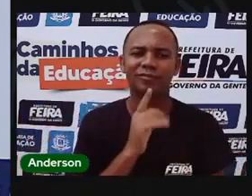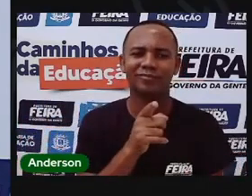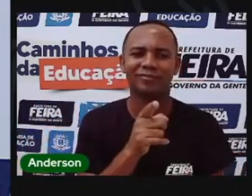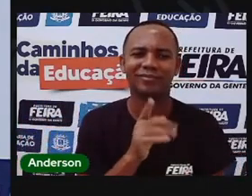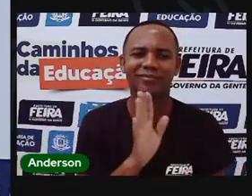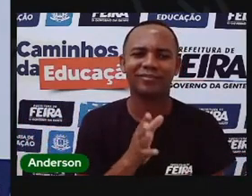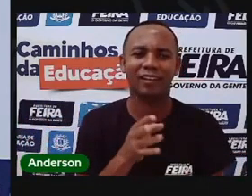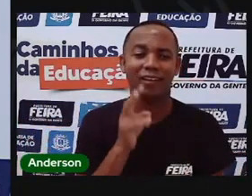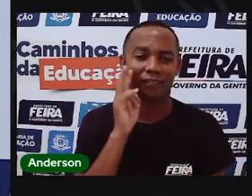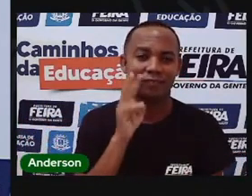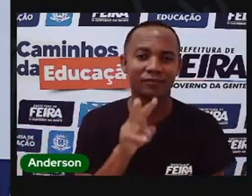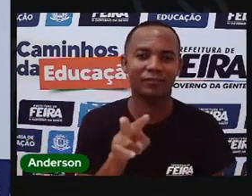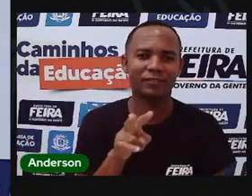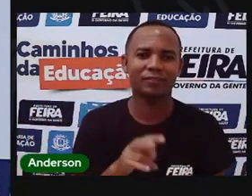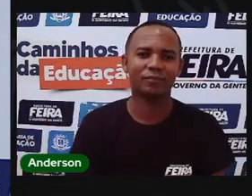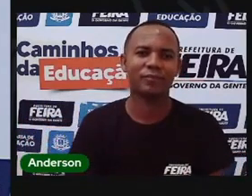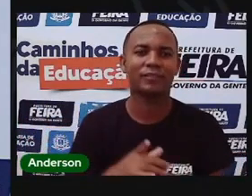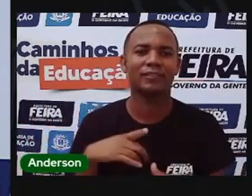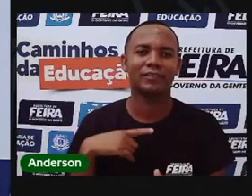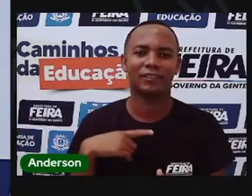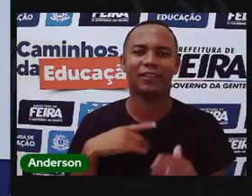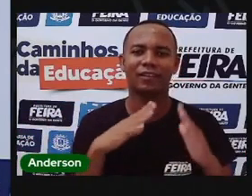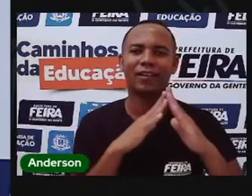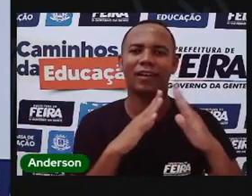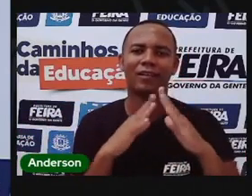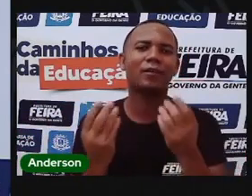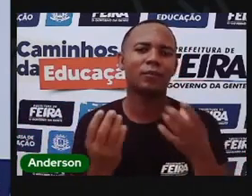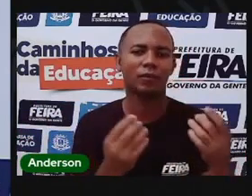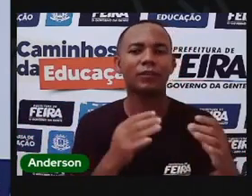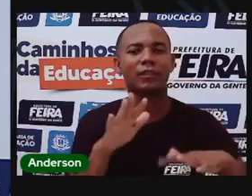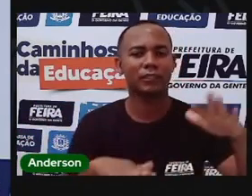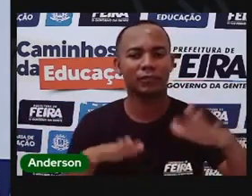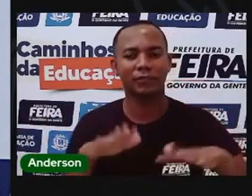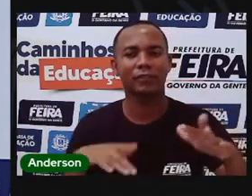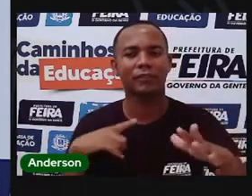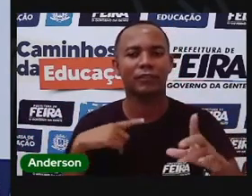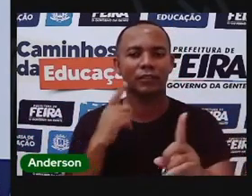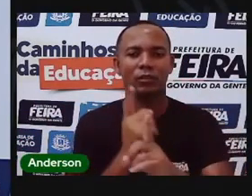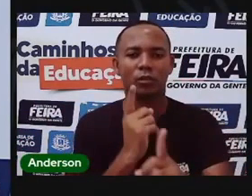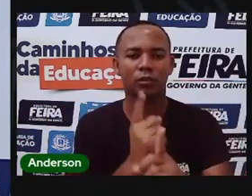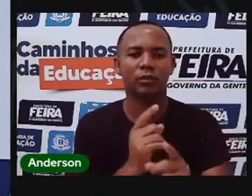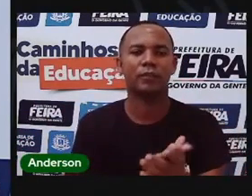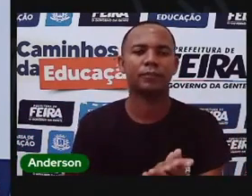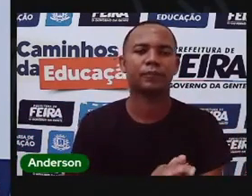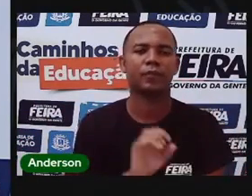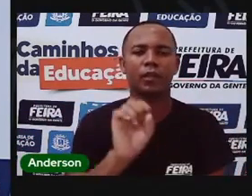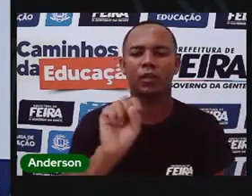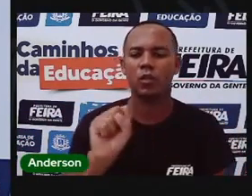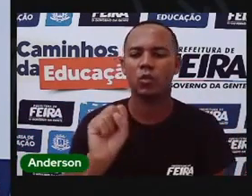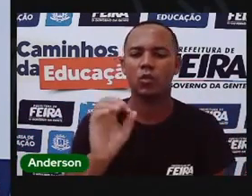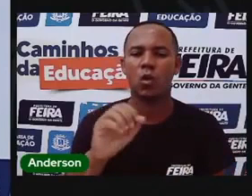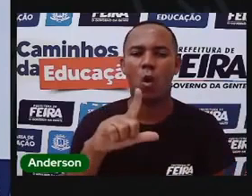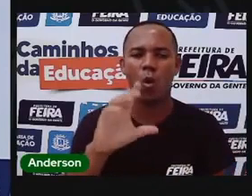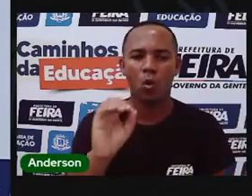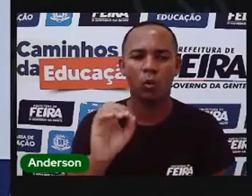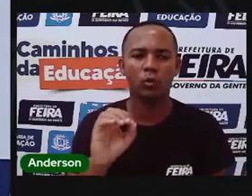vocês já viu, né? Que tem aí no quintal da maioria das casas. Então, o solo, na verdade, é o que possibilita